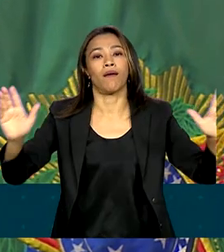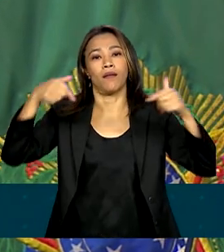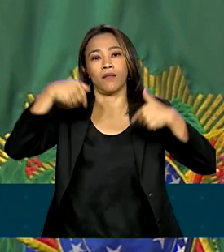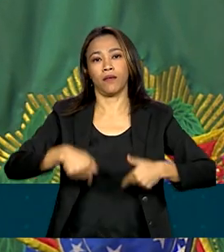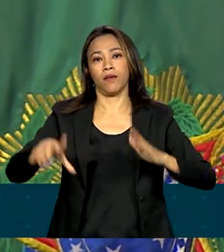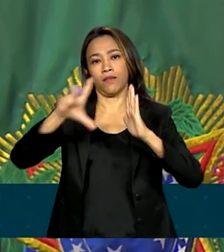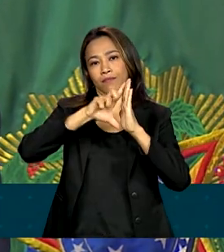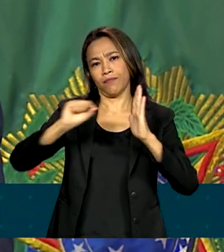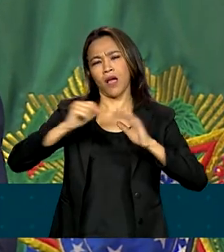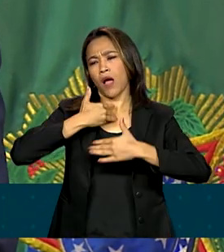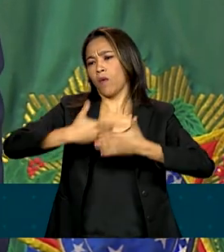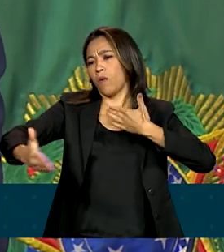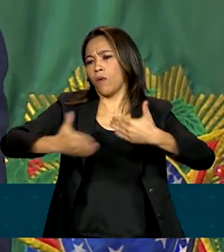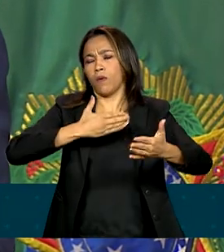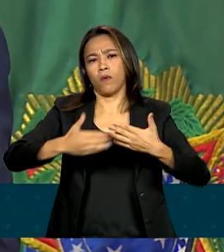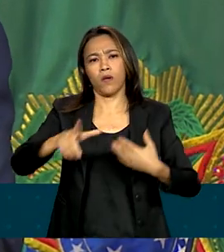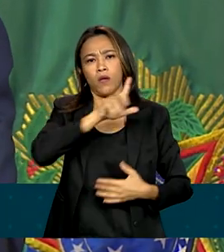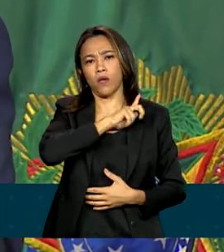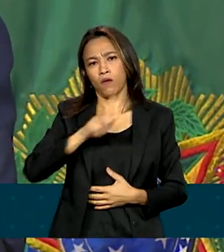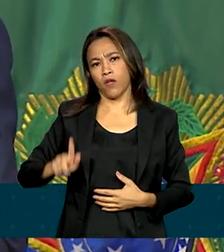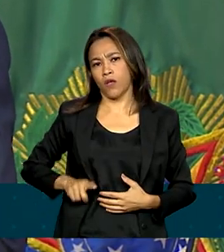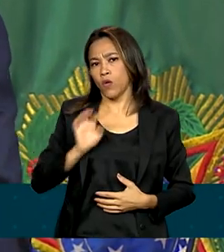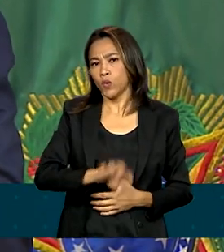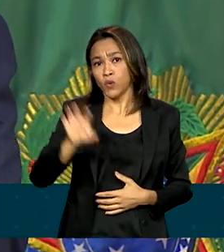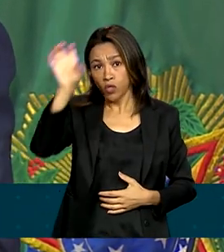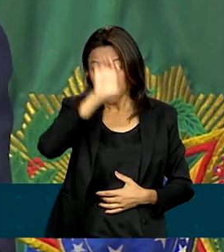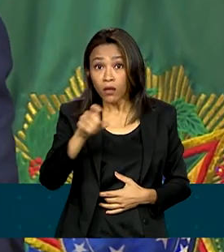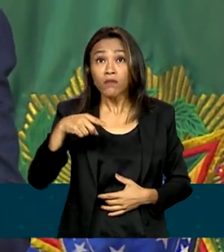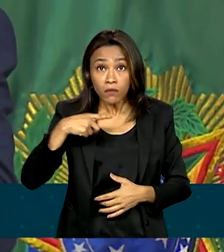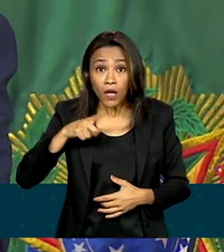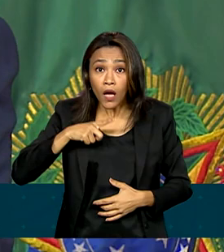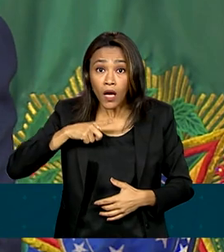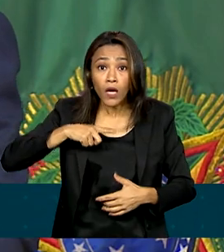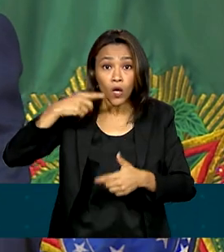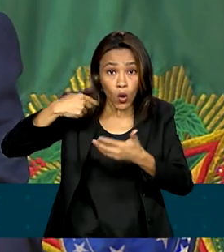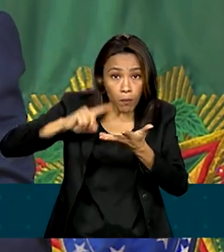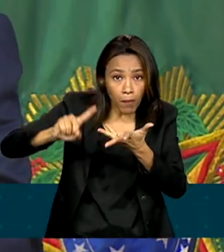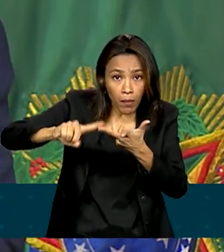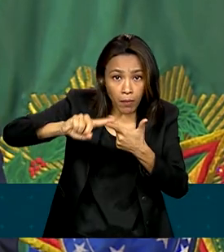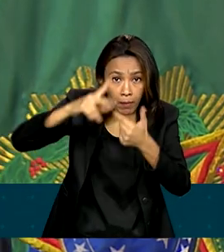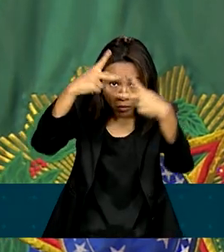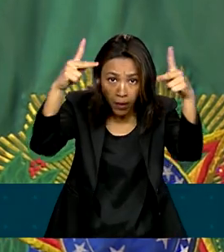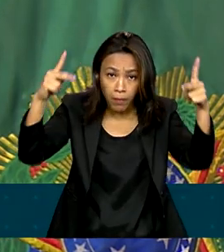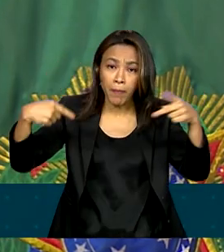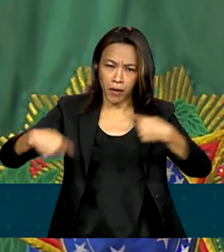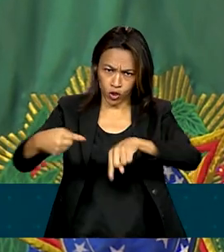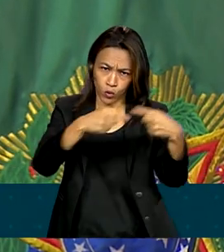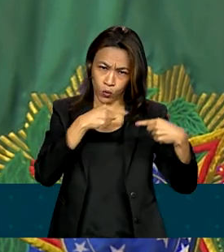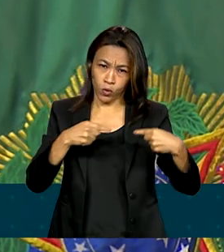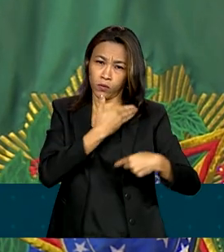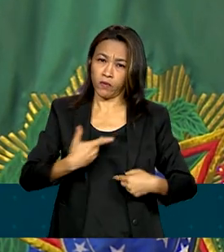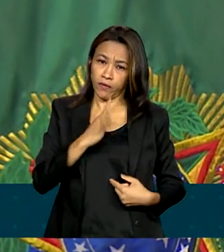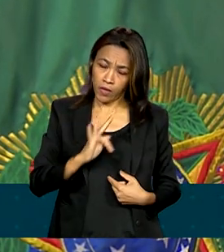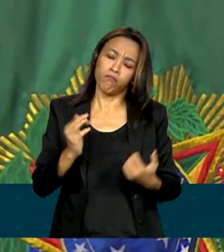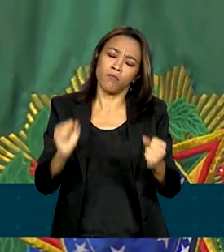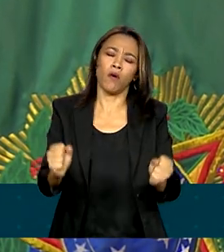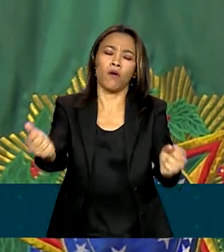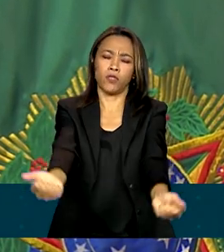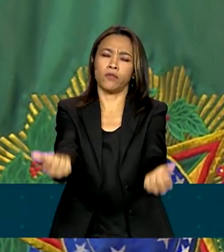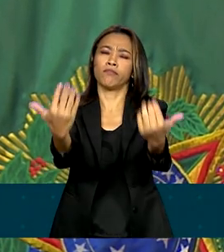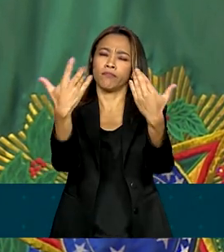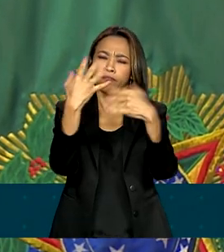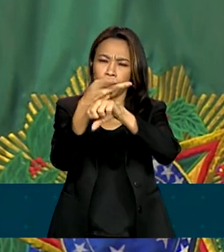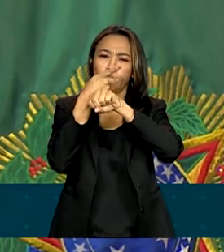a todo governador ou governadora que tiver uma demanda que precisa ser discutida com o governo federal.